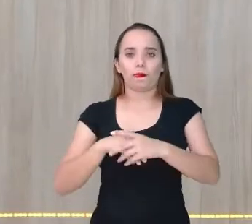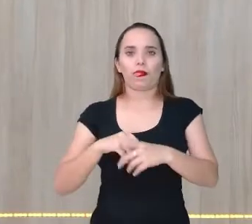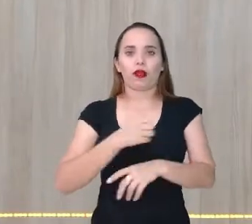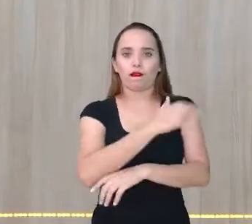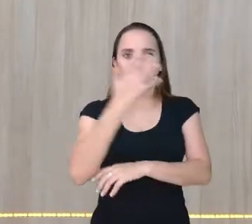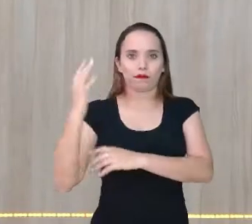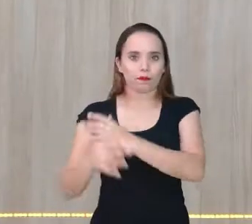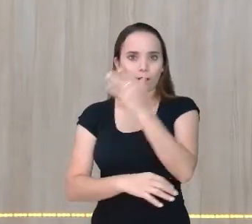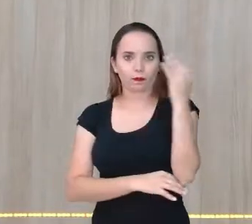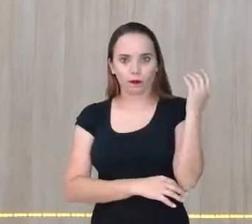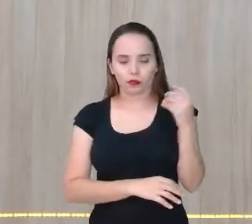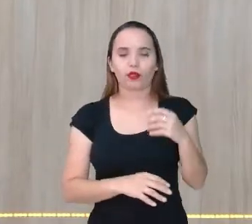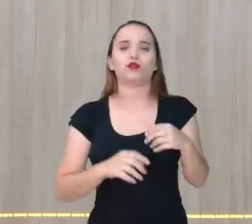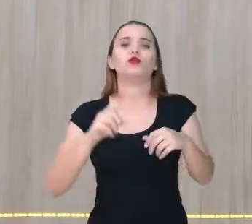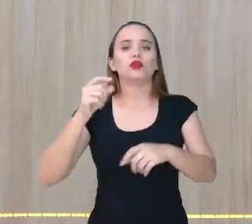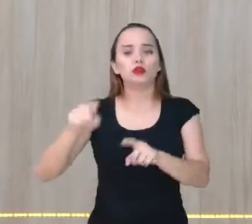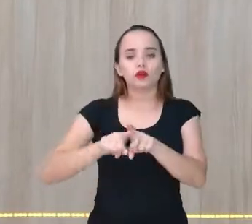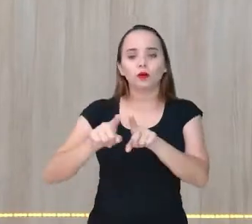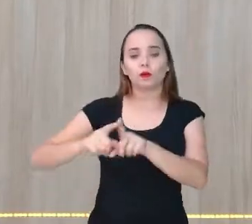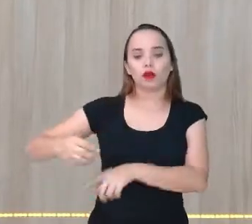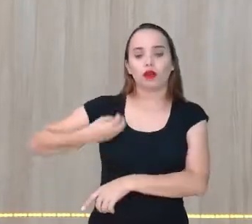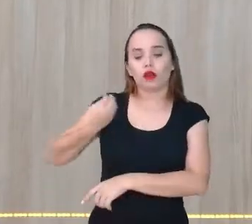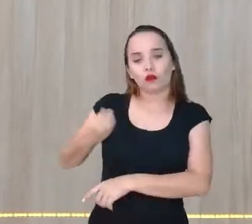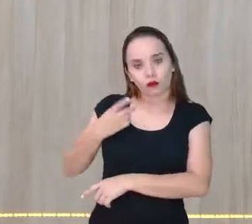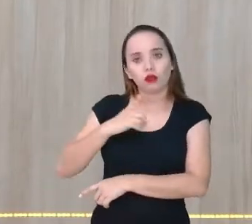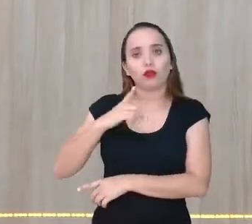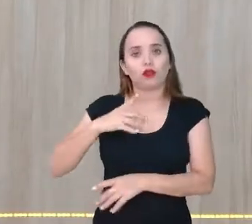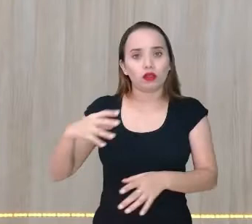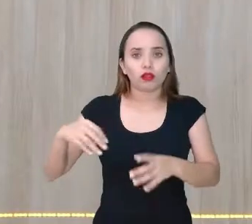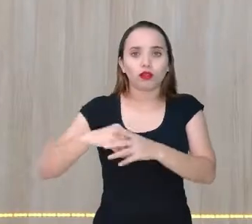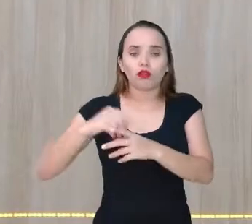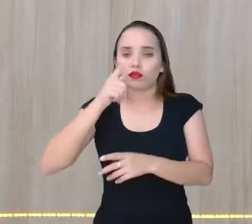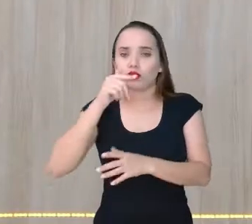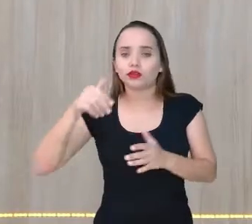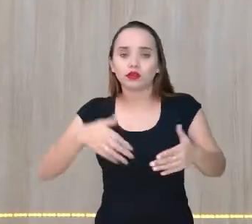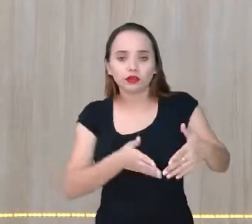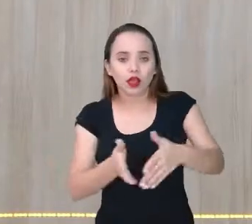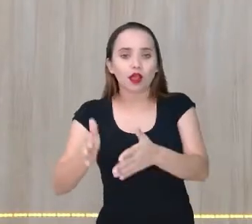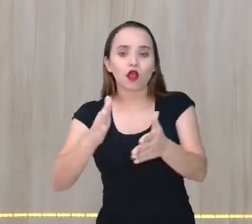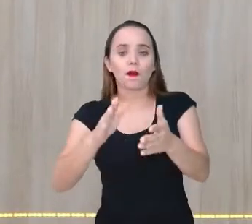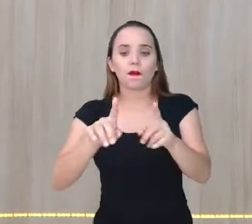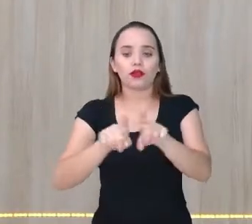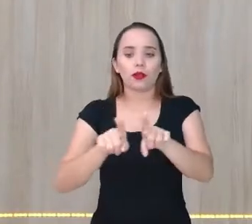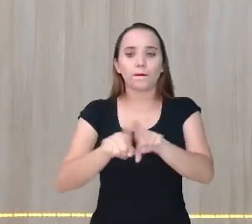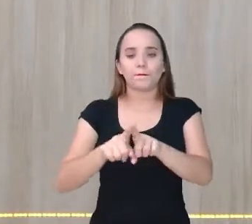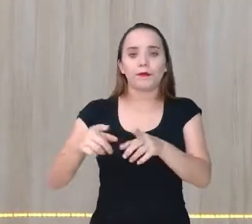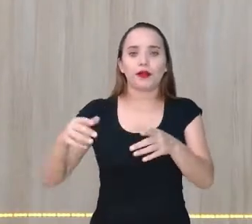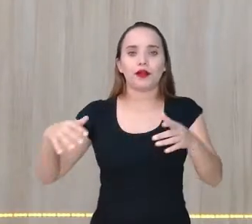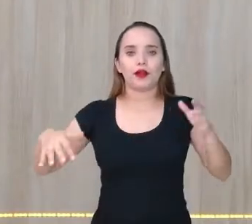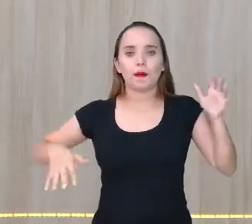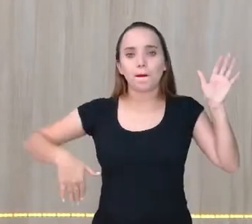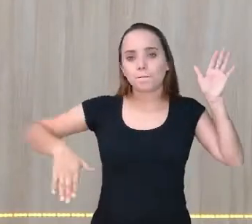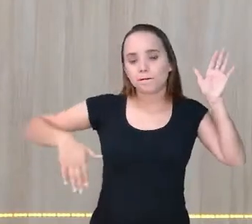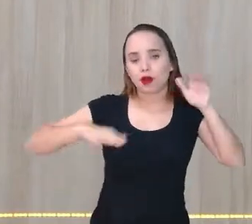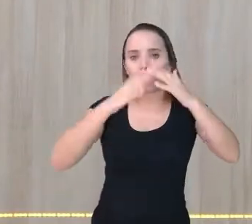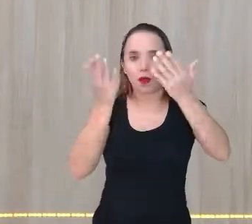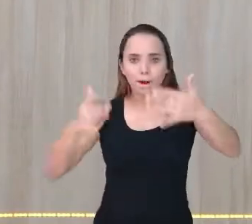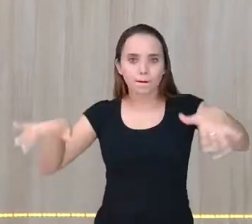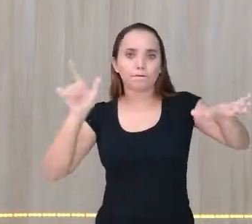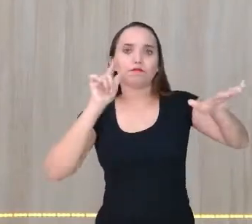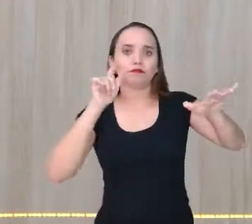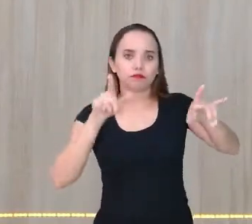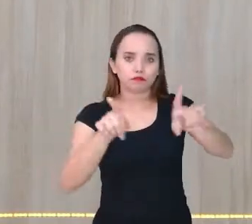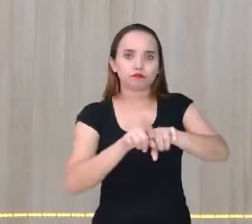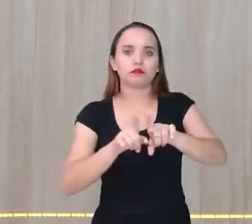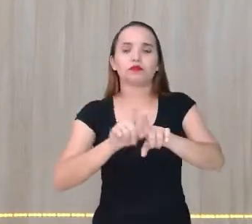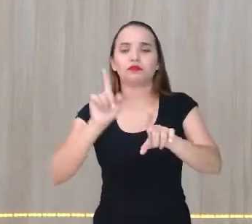naturais, a vida que existe aí nesse corpo hídrico, né? Ou nos mares, e também é ruim para a